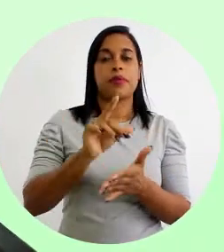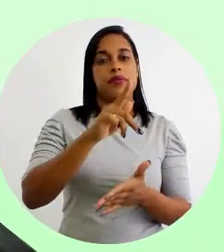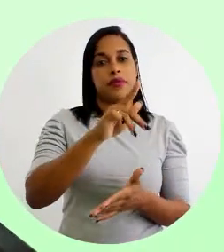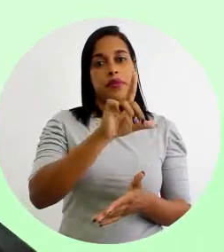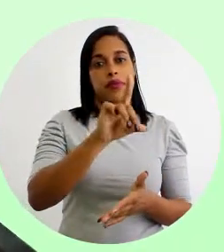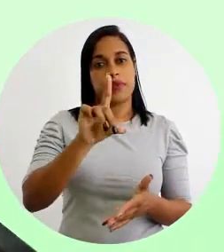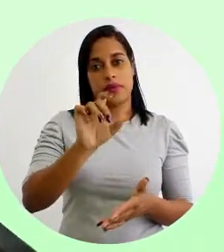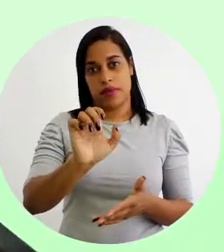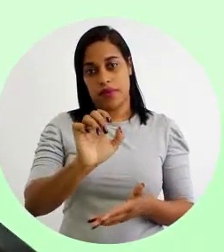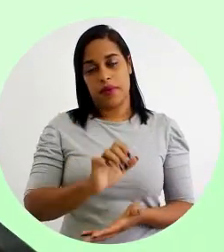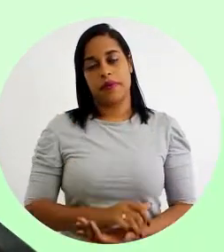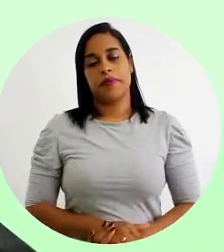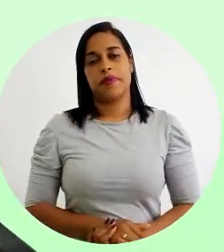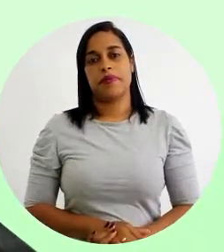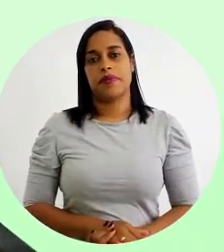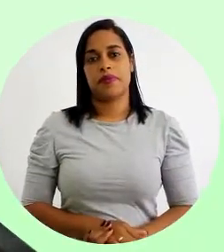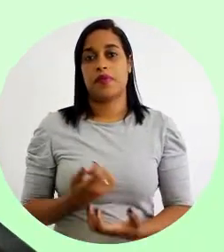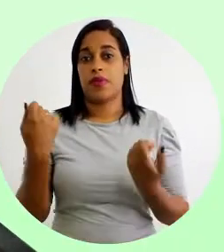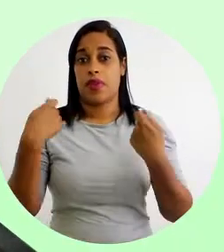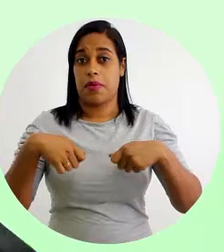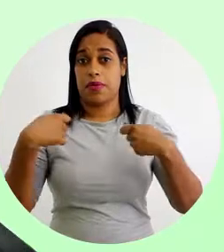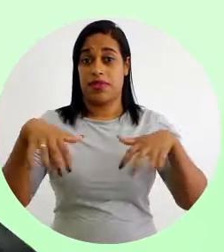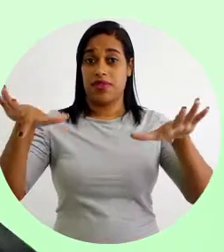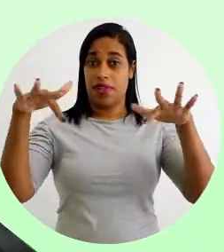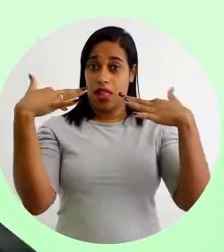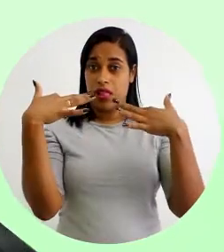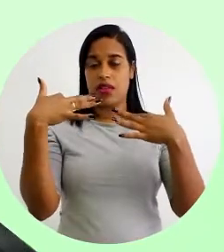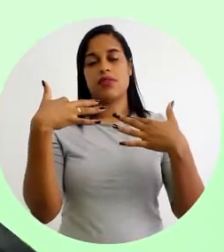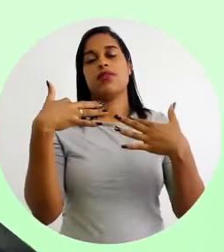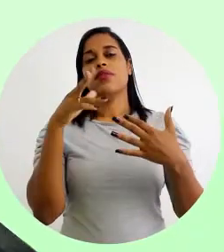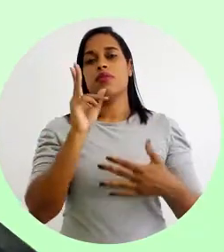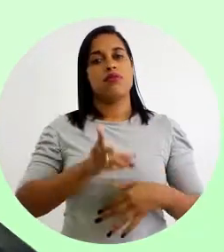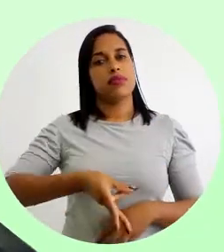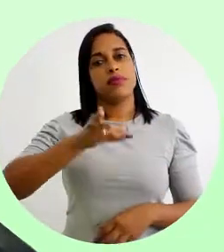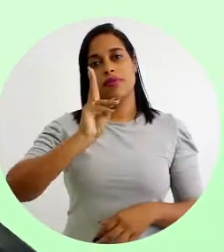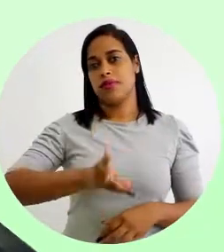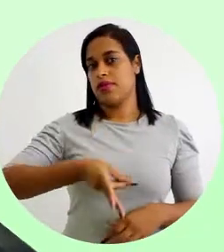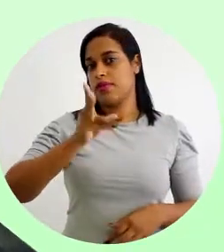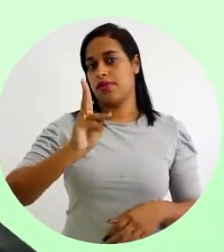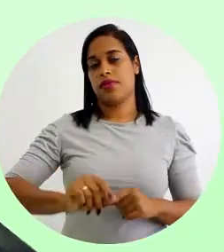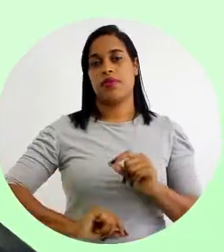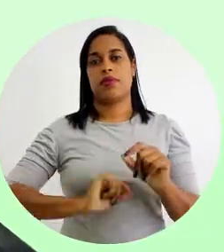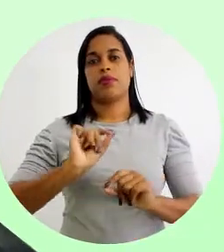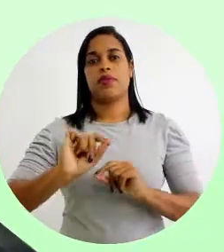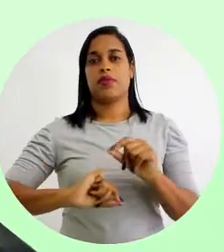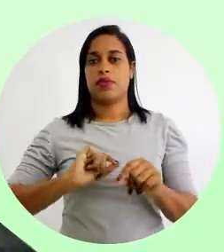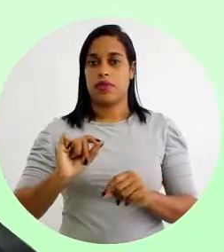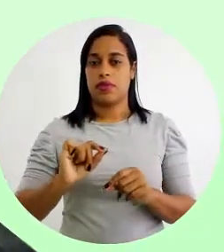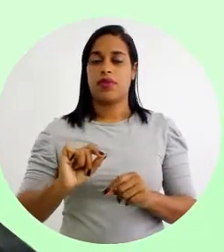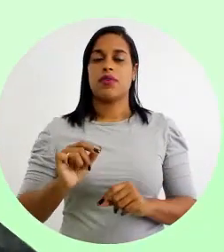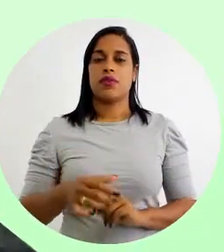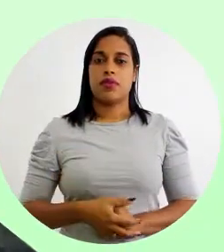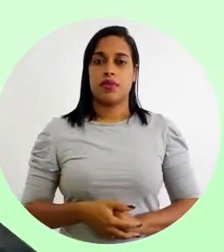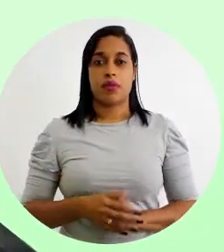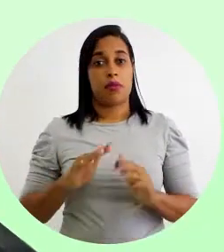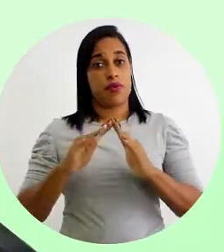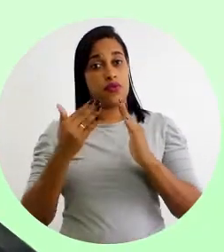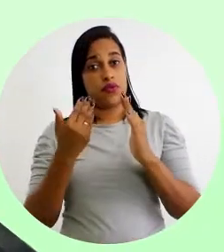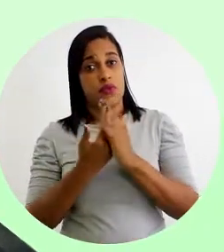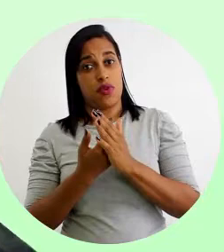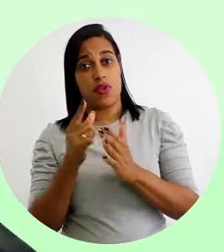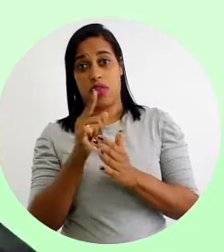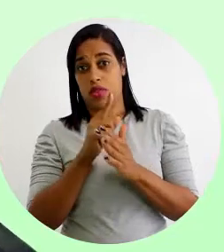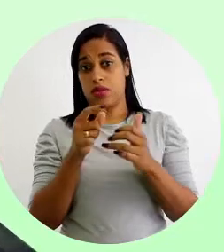do PDDE. Então, ter muita atenção, pessoal, com relação à questão do prazo,